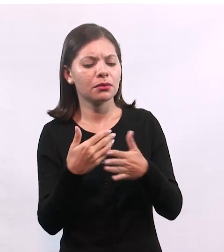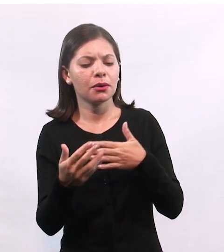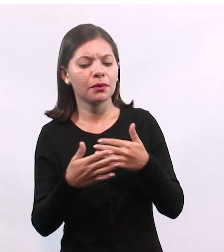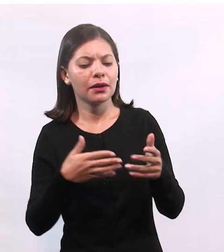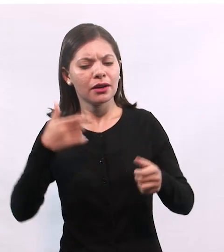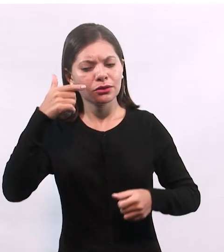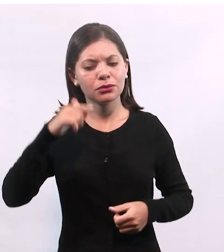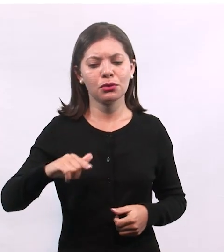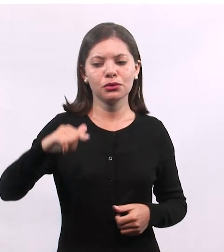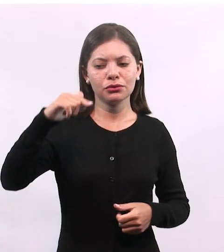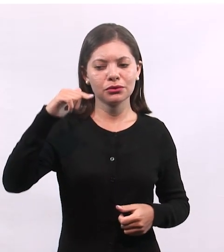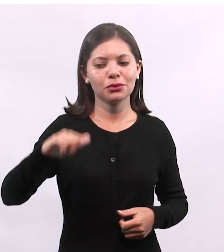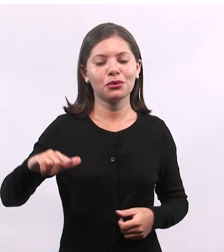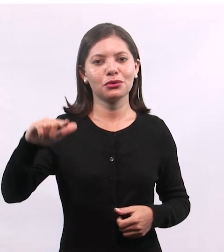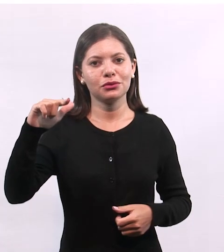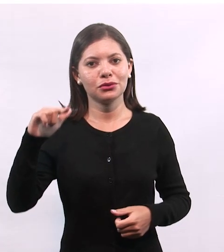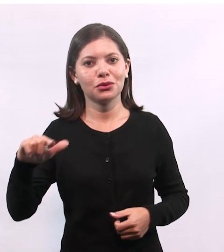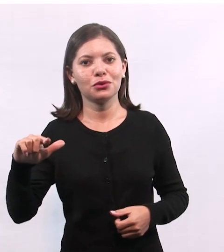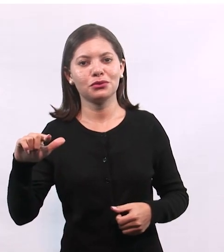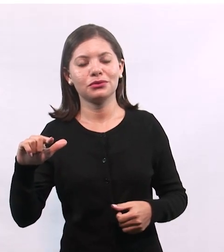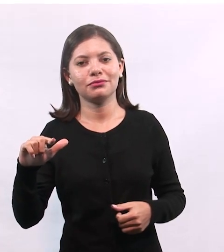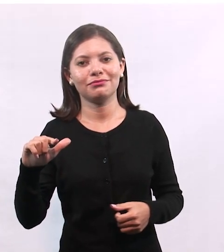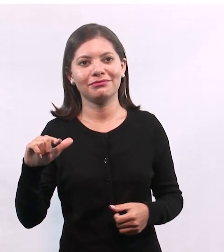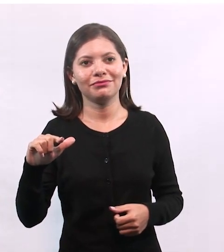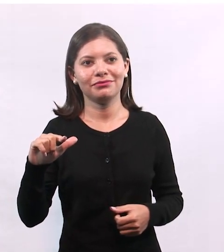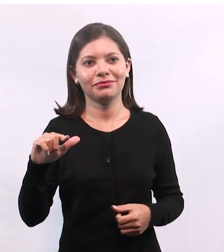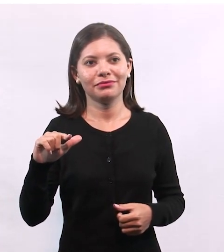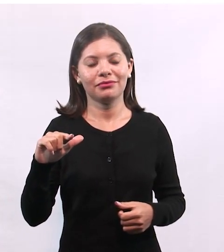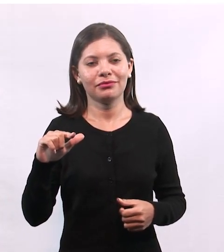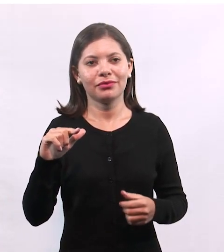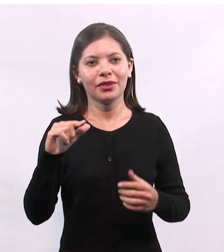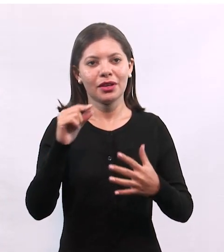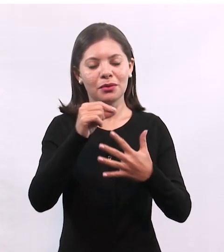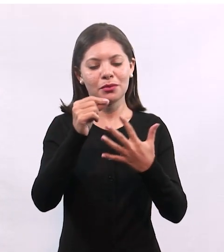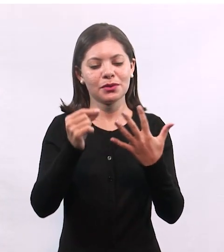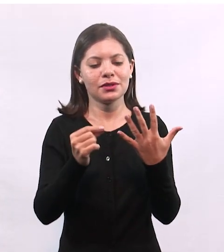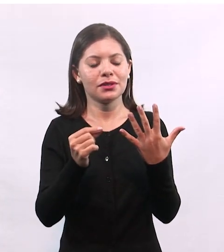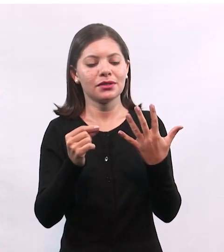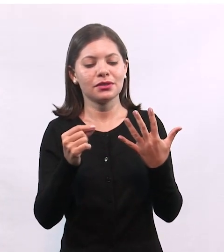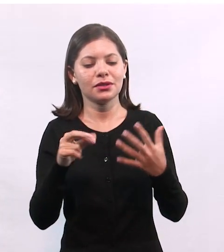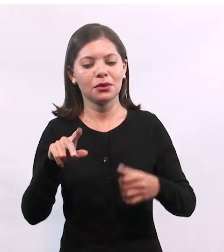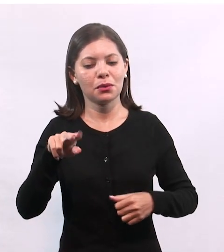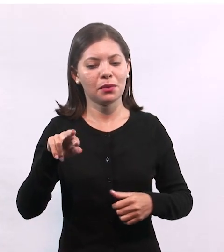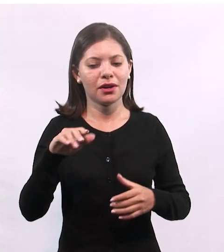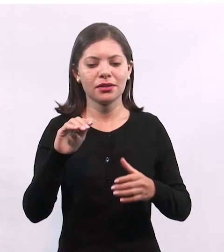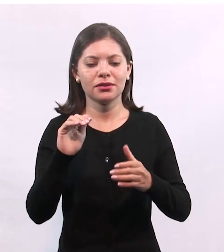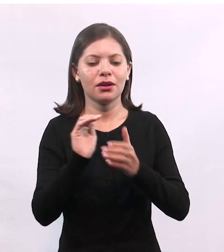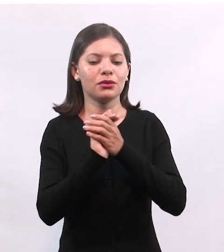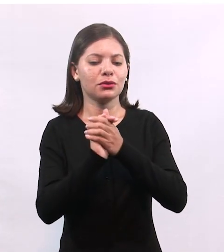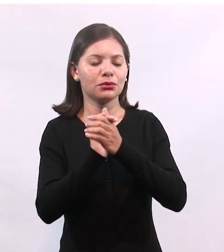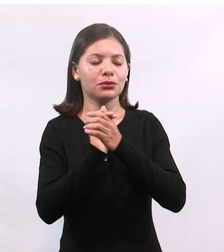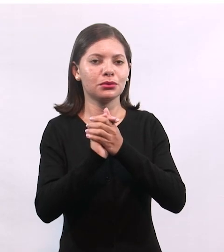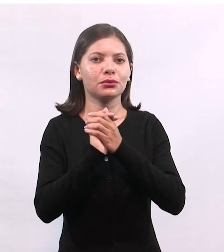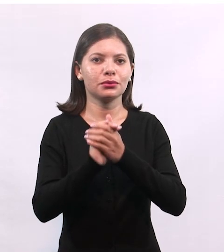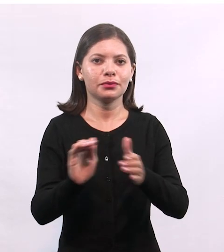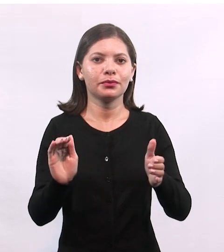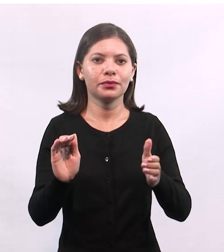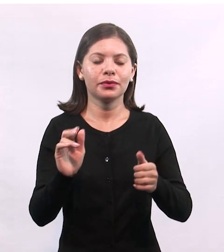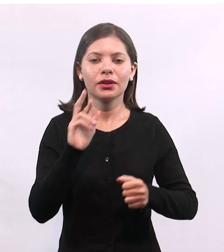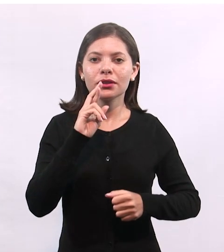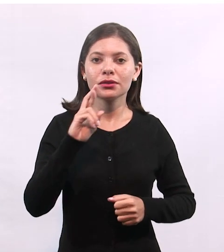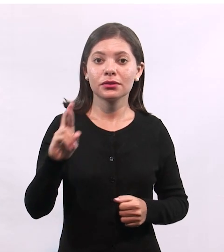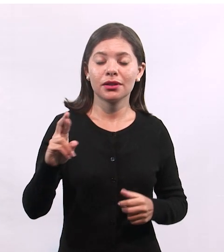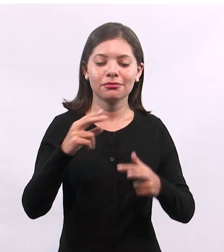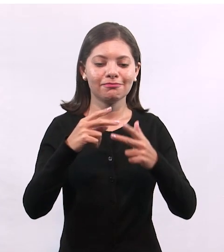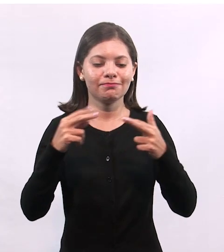repetido inúmeras vezes um processo semelhantes por exemplo lançar os dados várias vezes sempre a gente